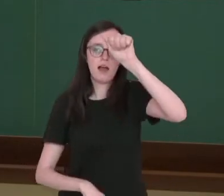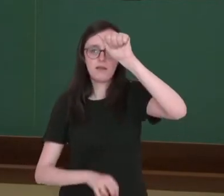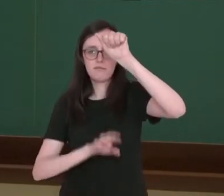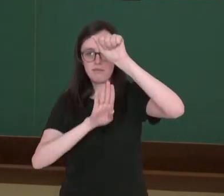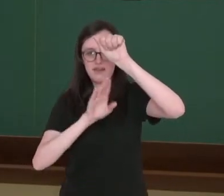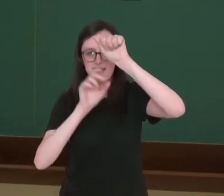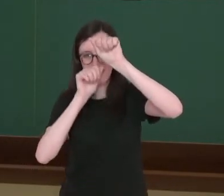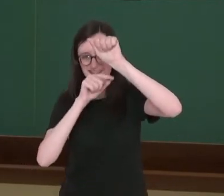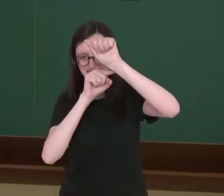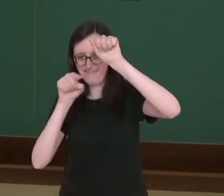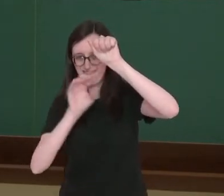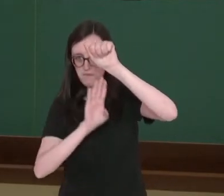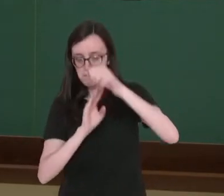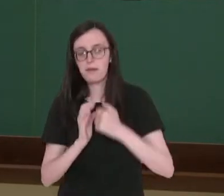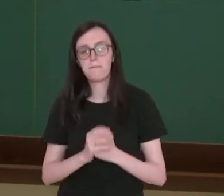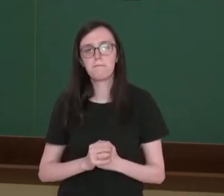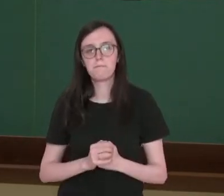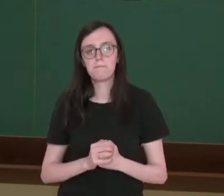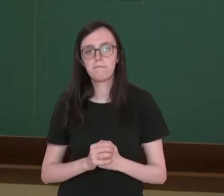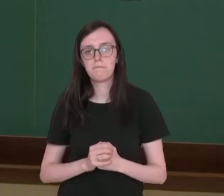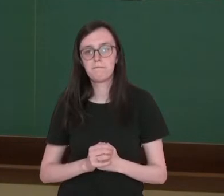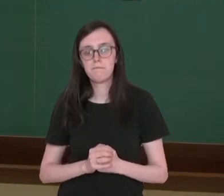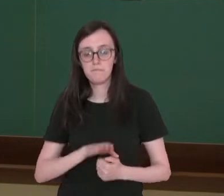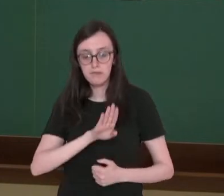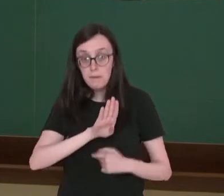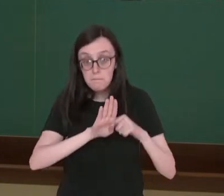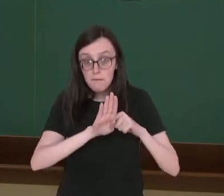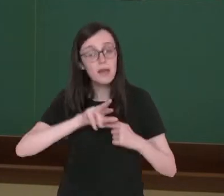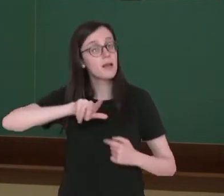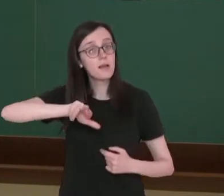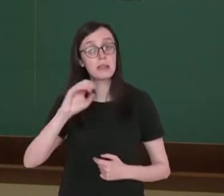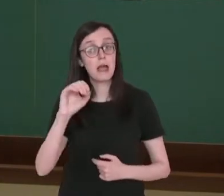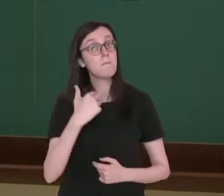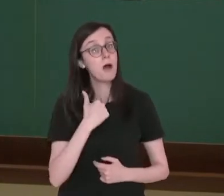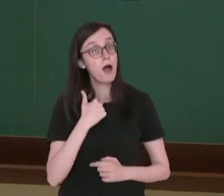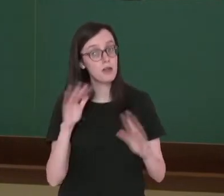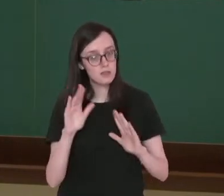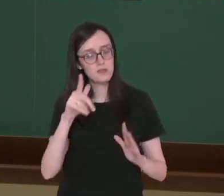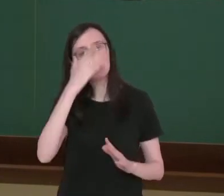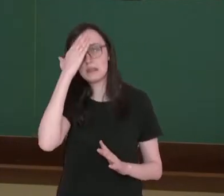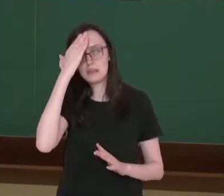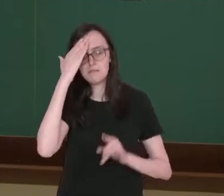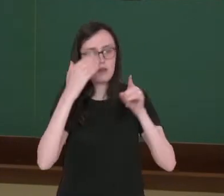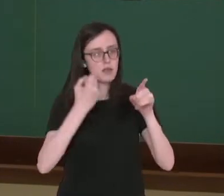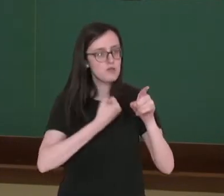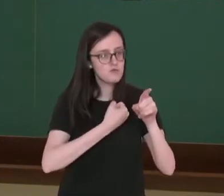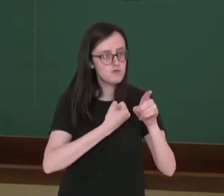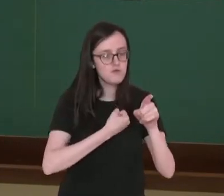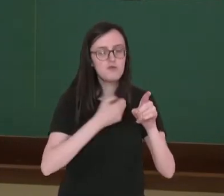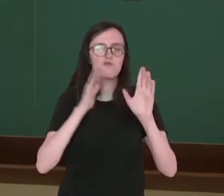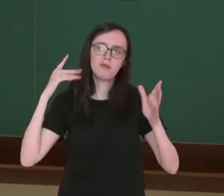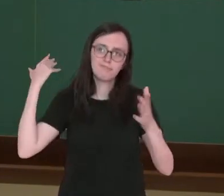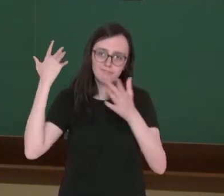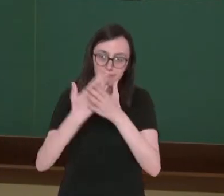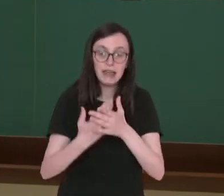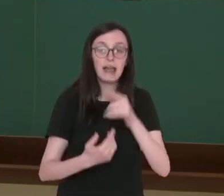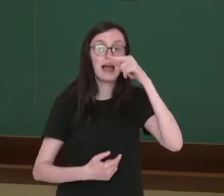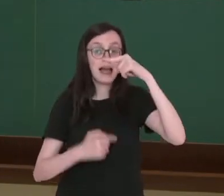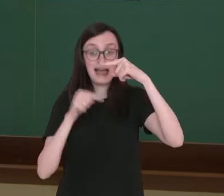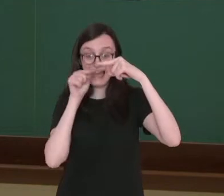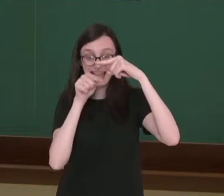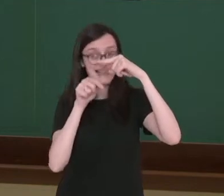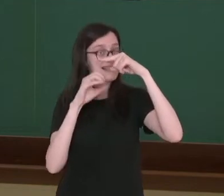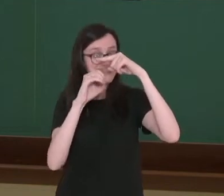B, aonde em B não pode ser zero, porque isso a gente já sabe desde sempre que o